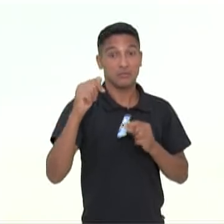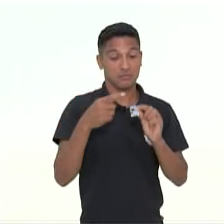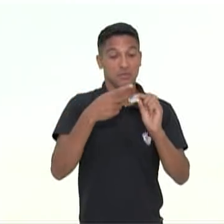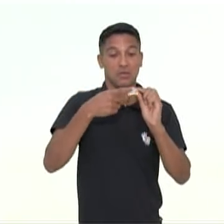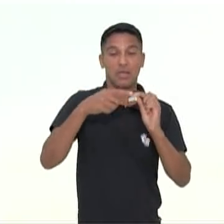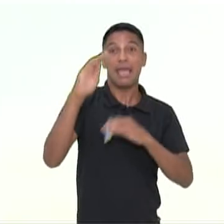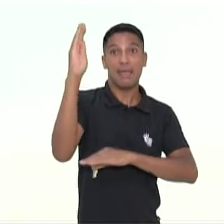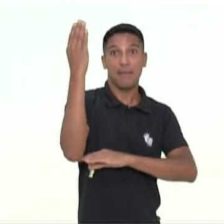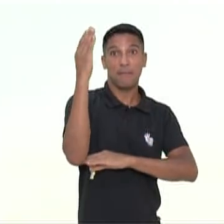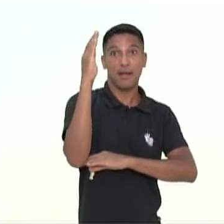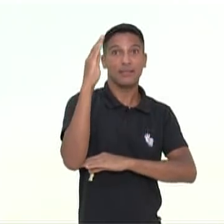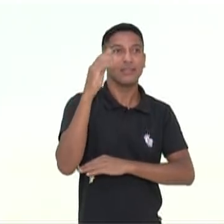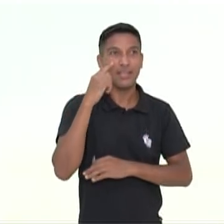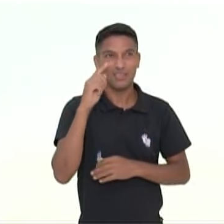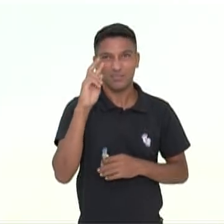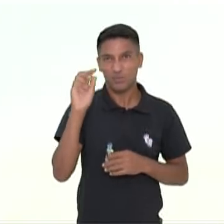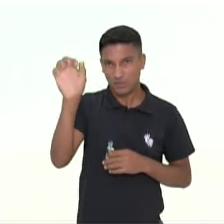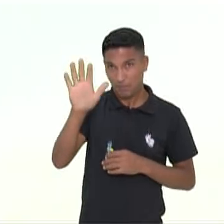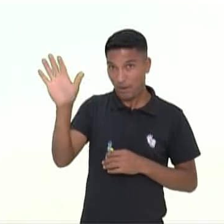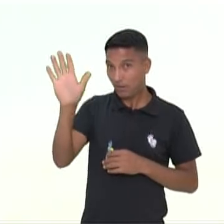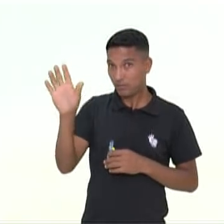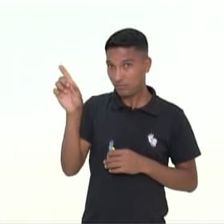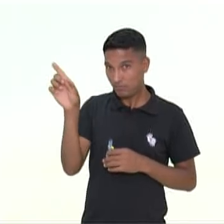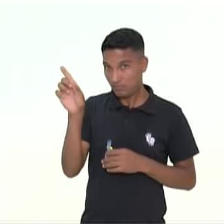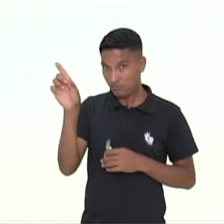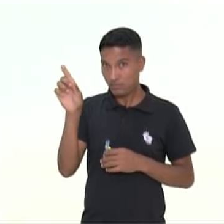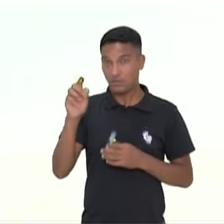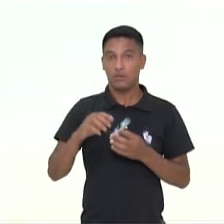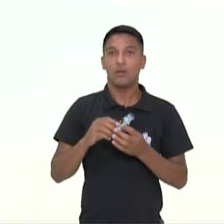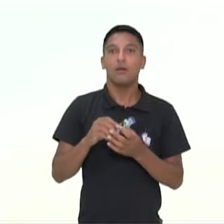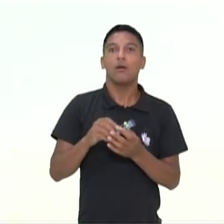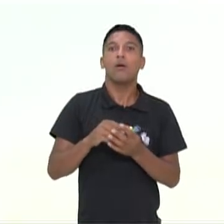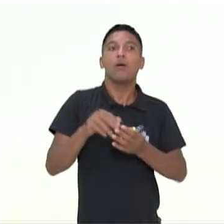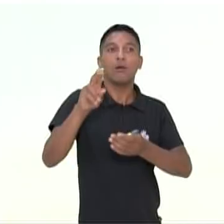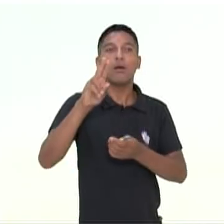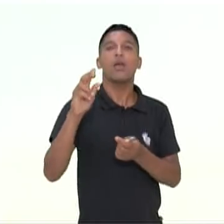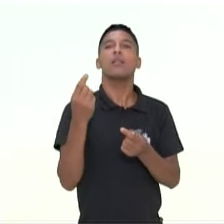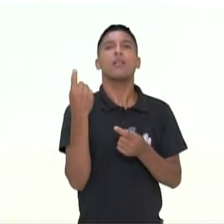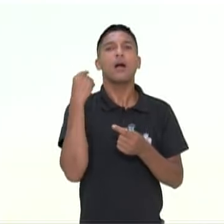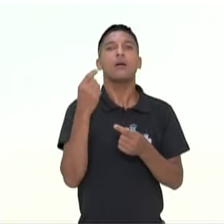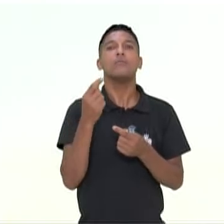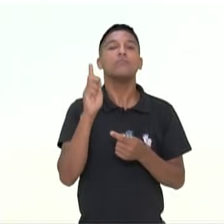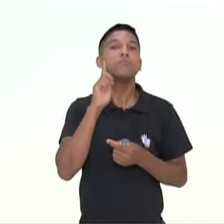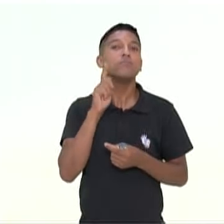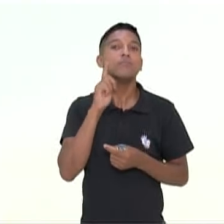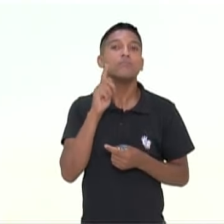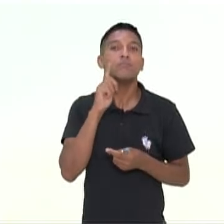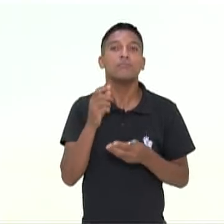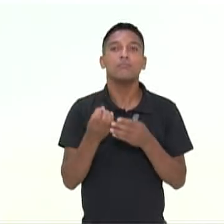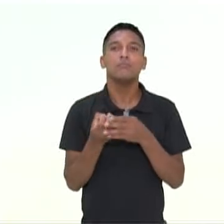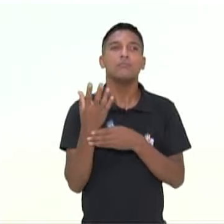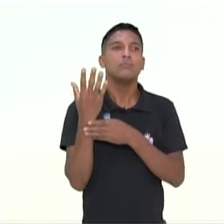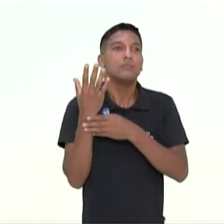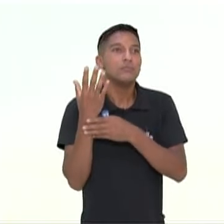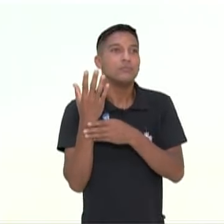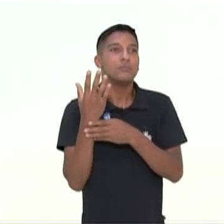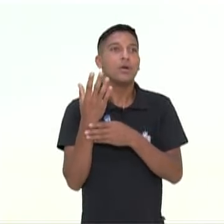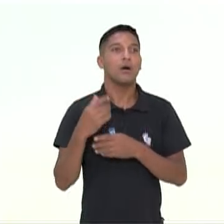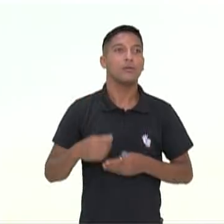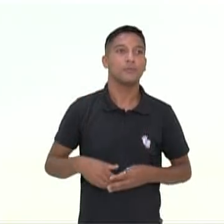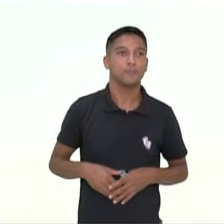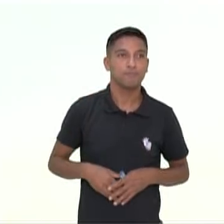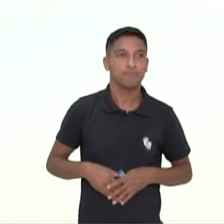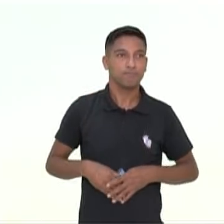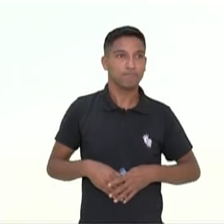foi criada, ela é chamada de skateboard, significa patins numa prancha. Não se sabe ao